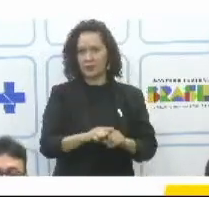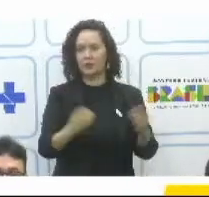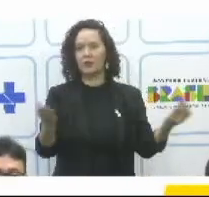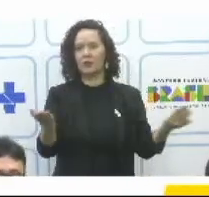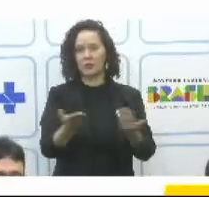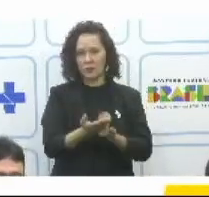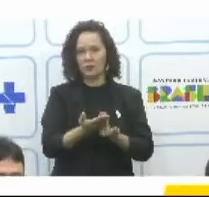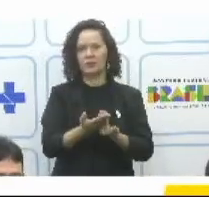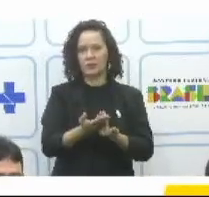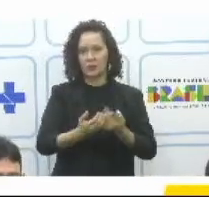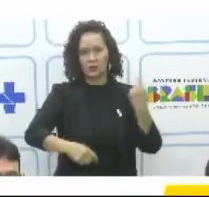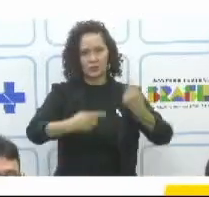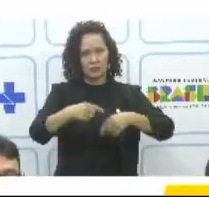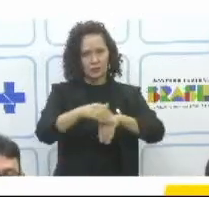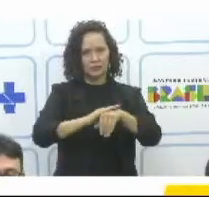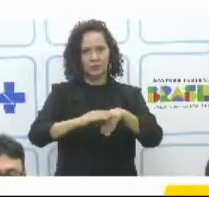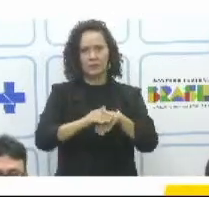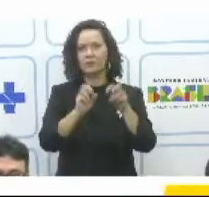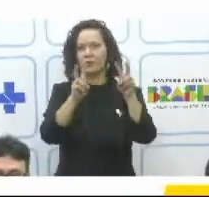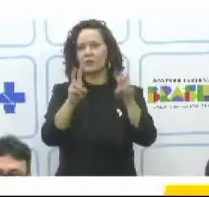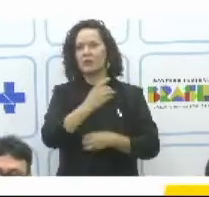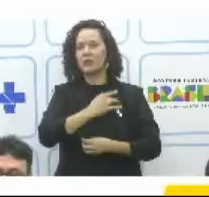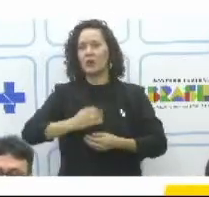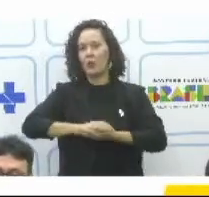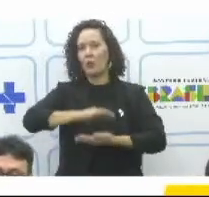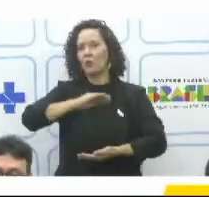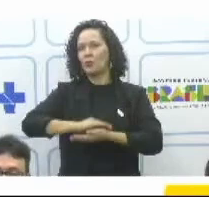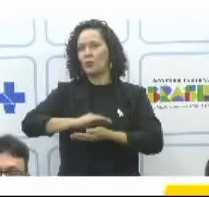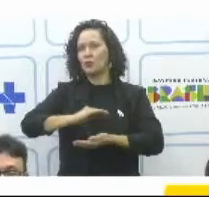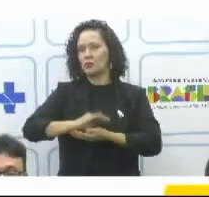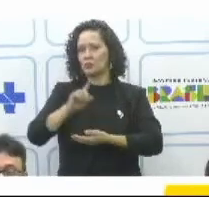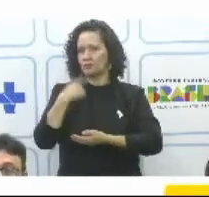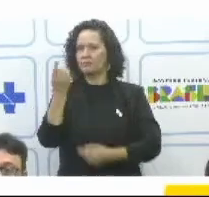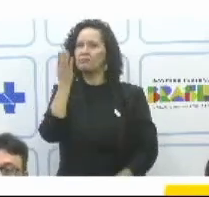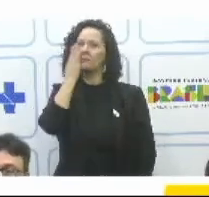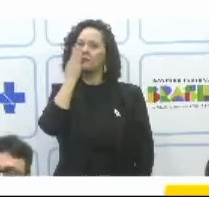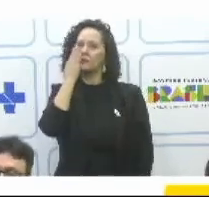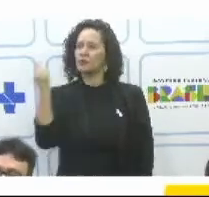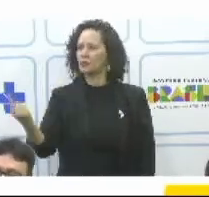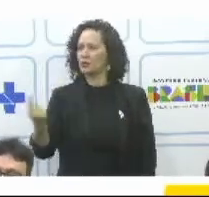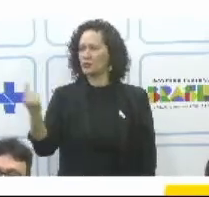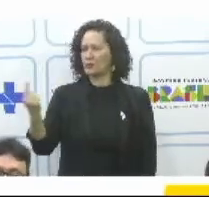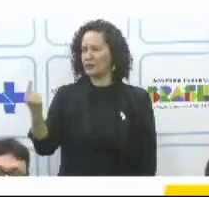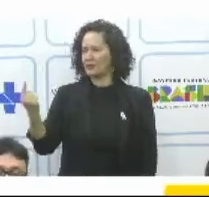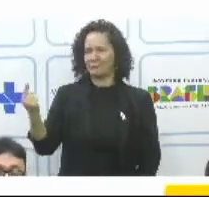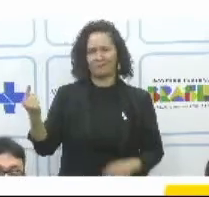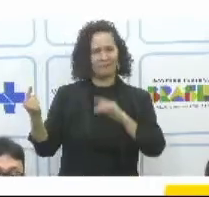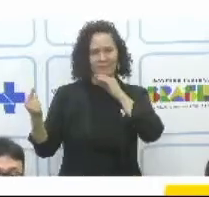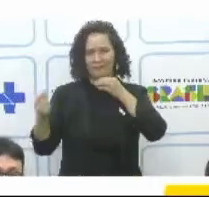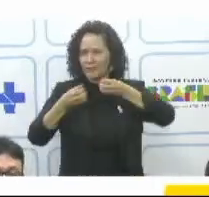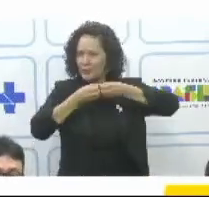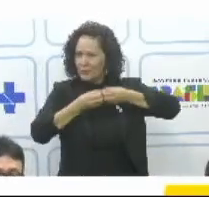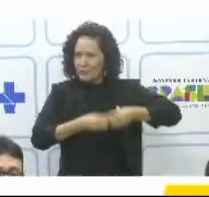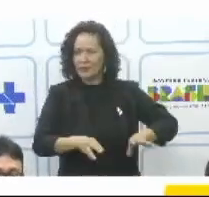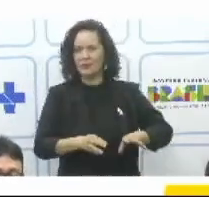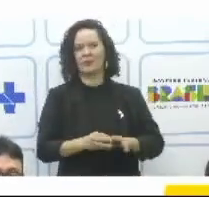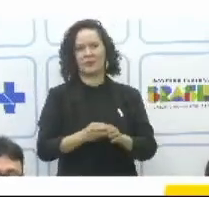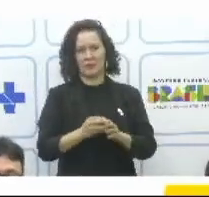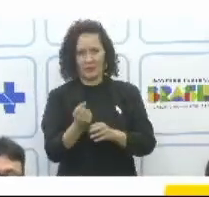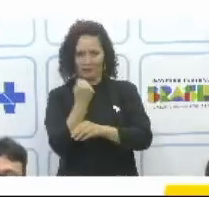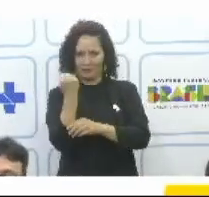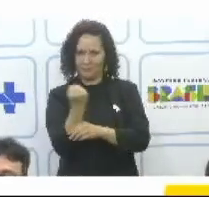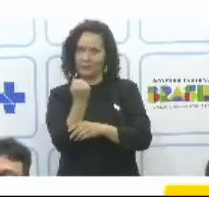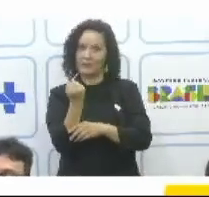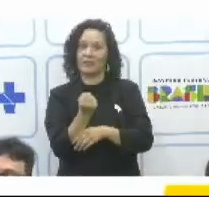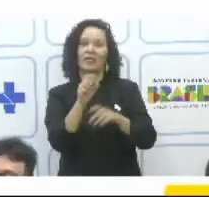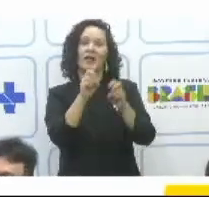Hoje, discutindo a questão da saúde do idoso, por exemplo, a gente entende que o isolamento social ele agrava questões